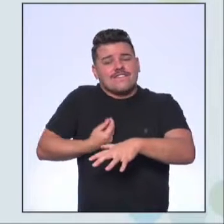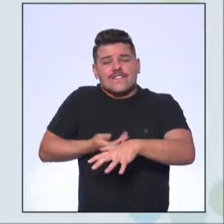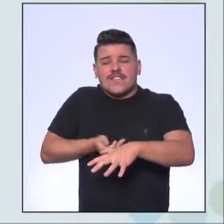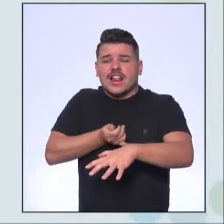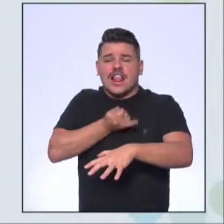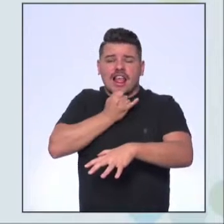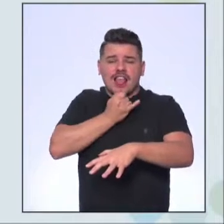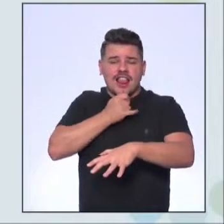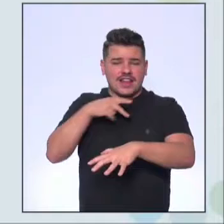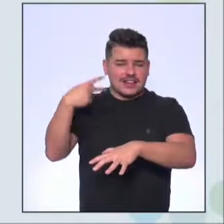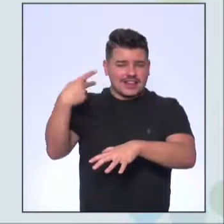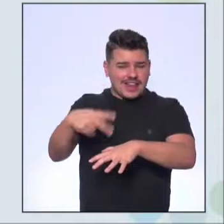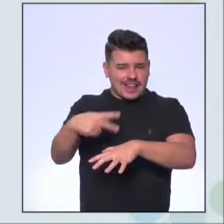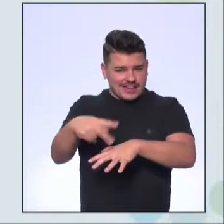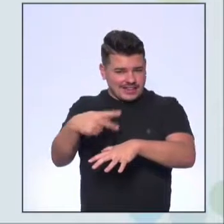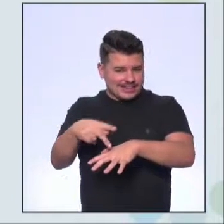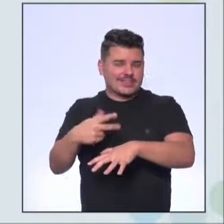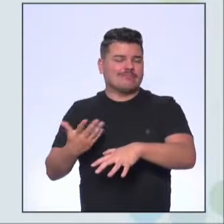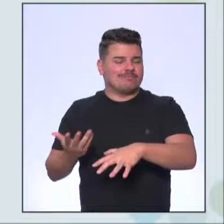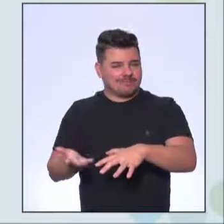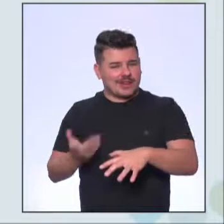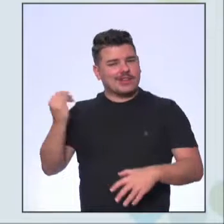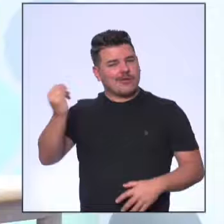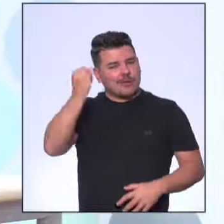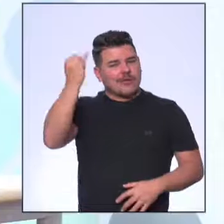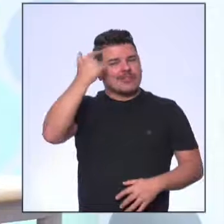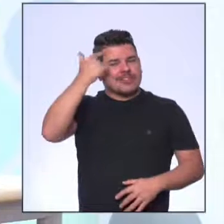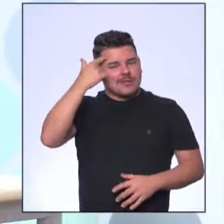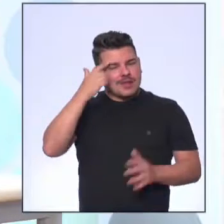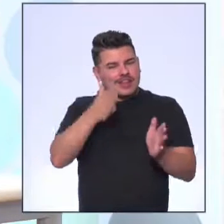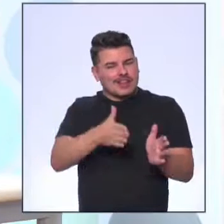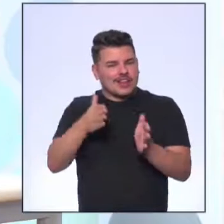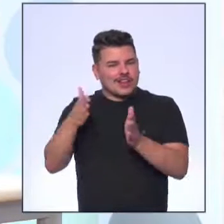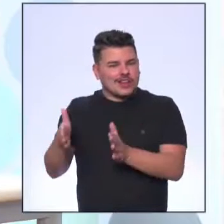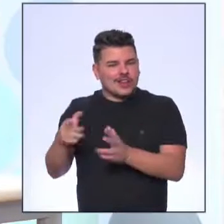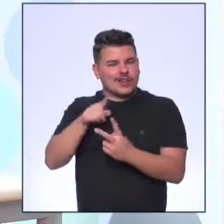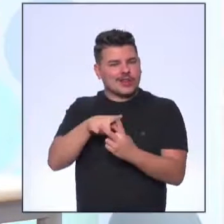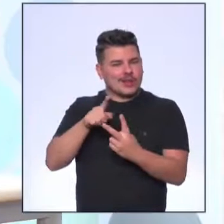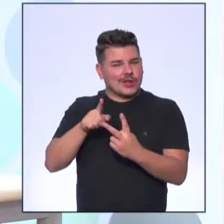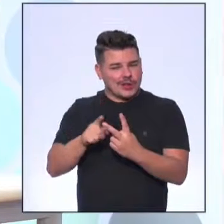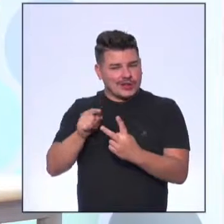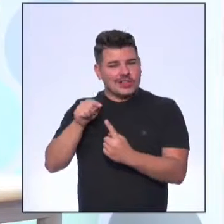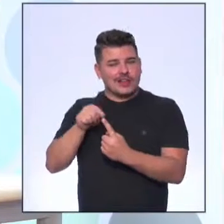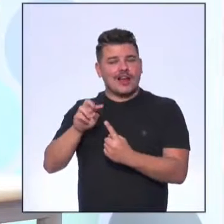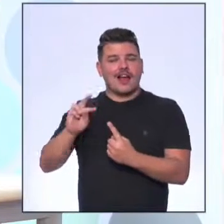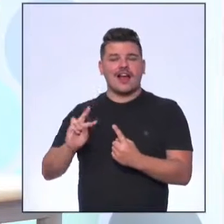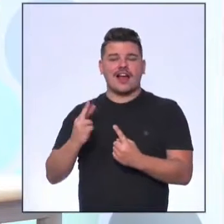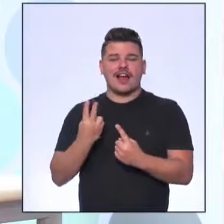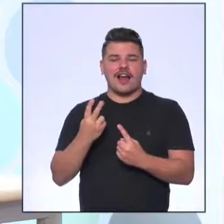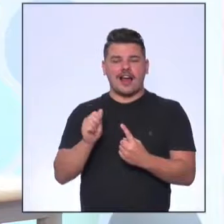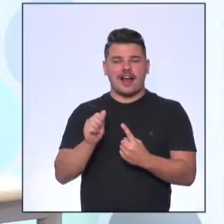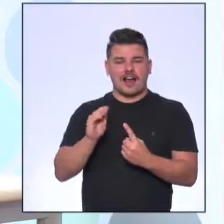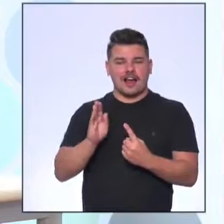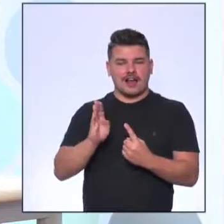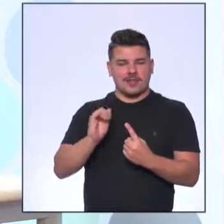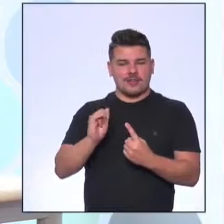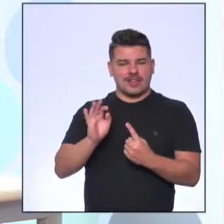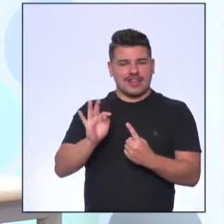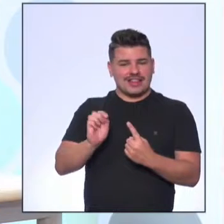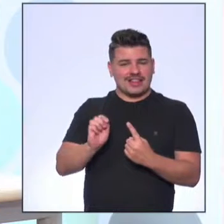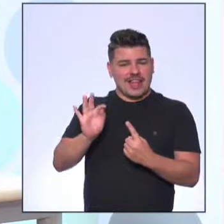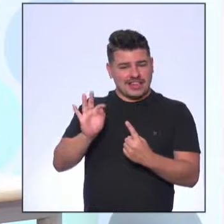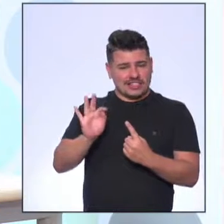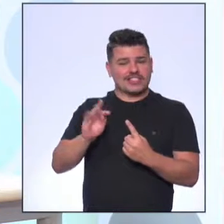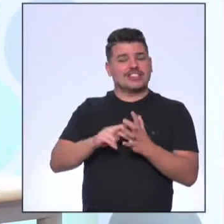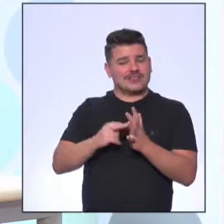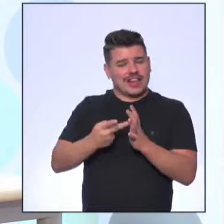vivo no ambiente. Então, é muito importante a gente entender esses dois termos. Tá? O que é habitat, né, que não é hábito, vem de